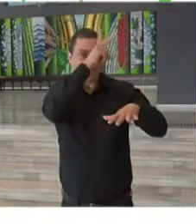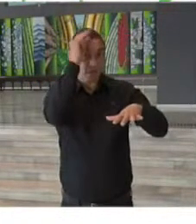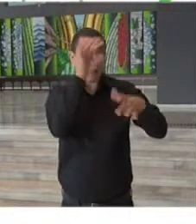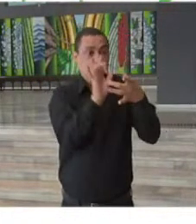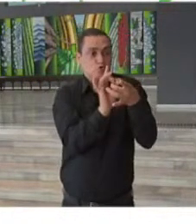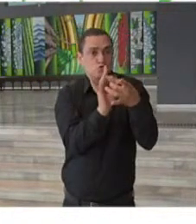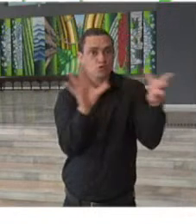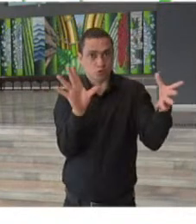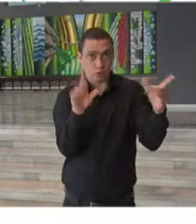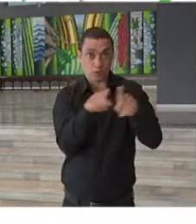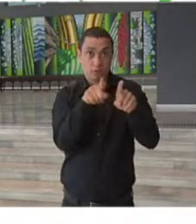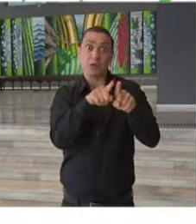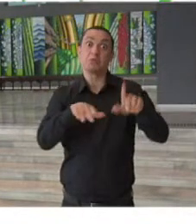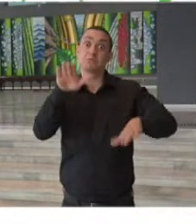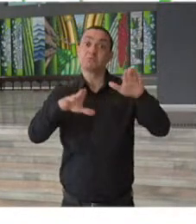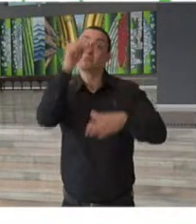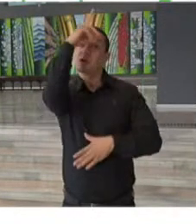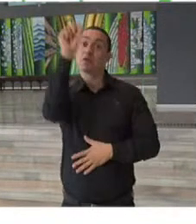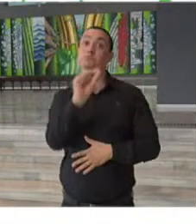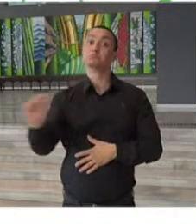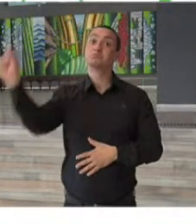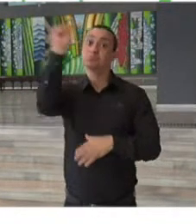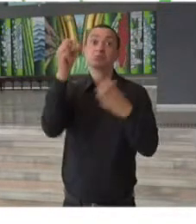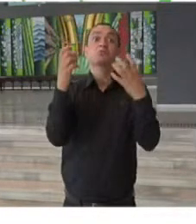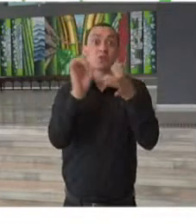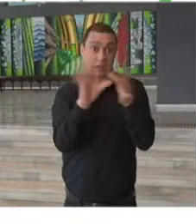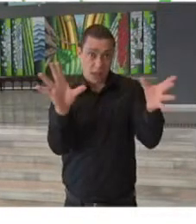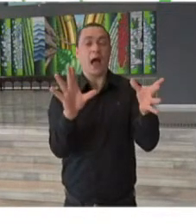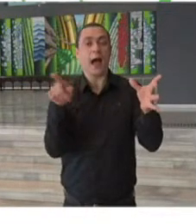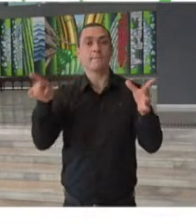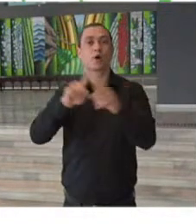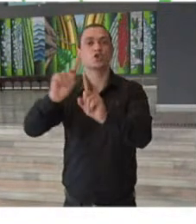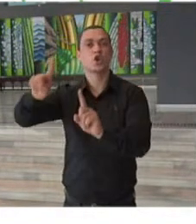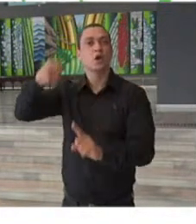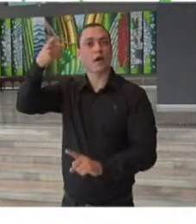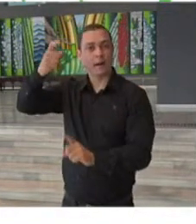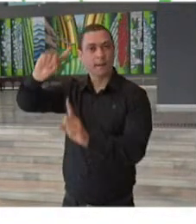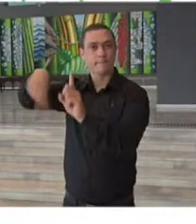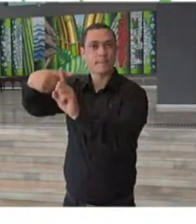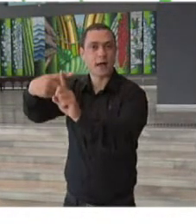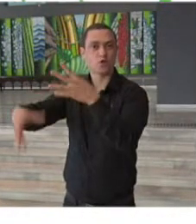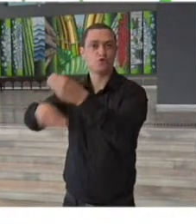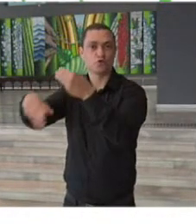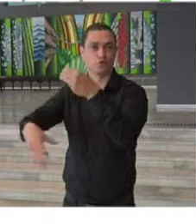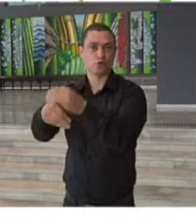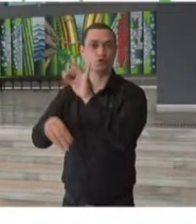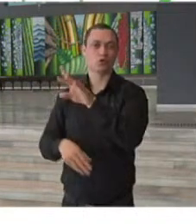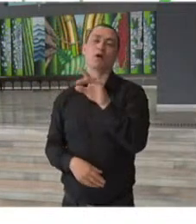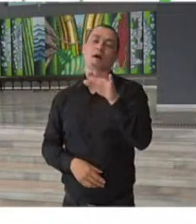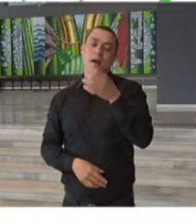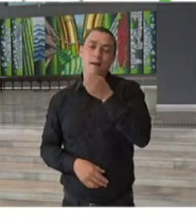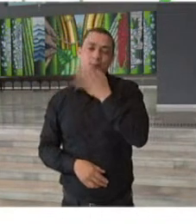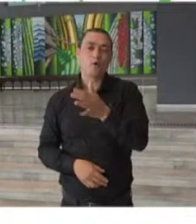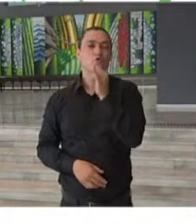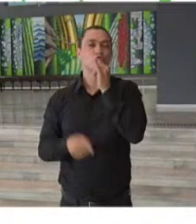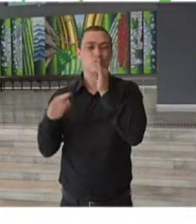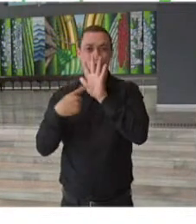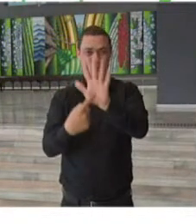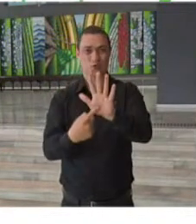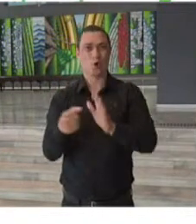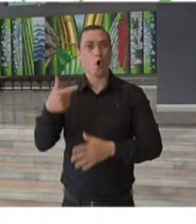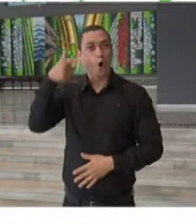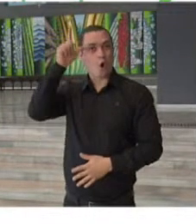municipal, nossos prefeitos e prefeitas, poderão ter atividades extracurriculares. Um bom exemplo e um grande avanço foi